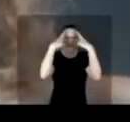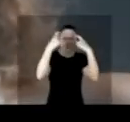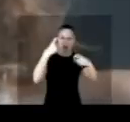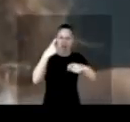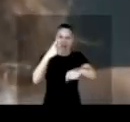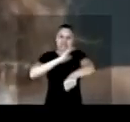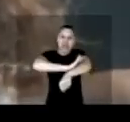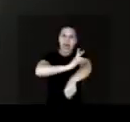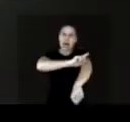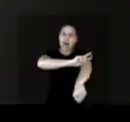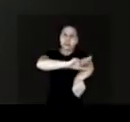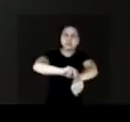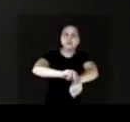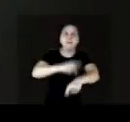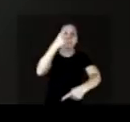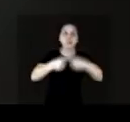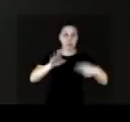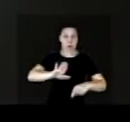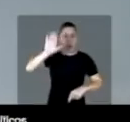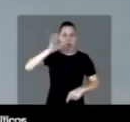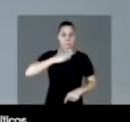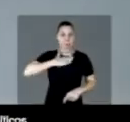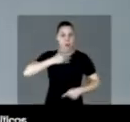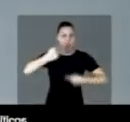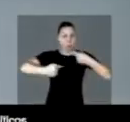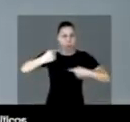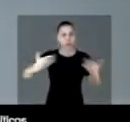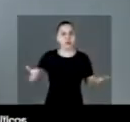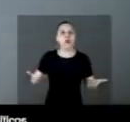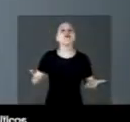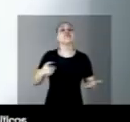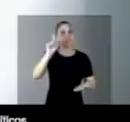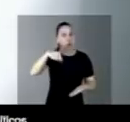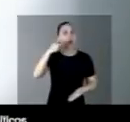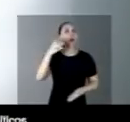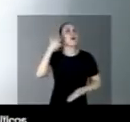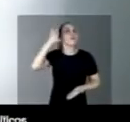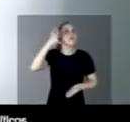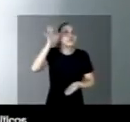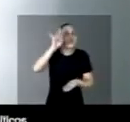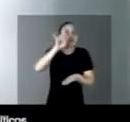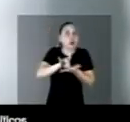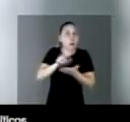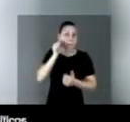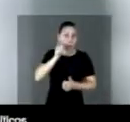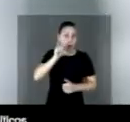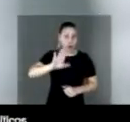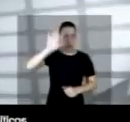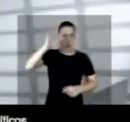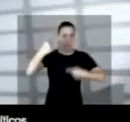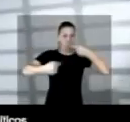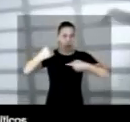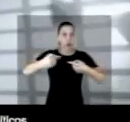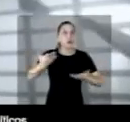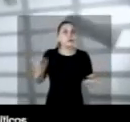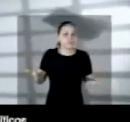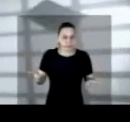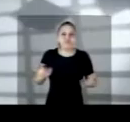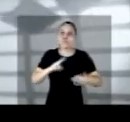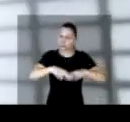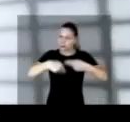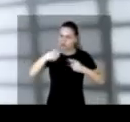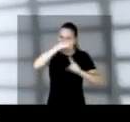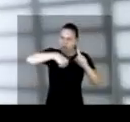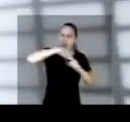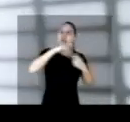Se negaram a abrir minha conta eleitoral. Esses são depoimentos reais de candidatas brasileiras a cargos políticos.